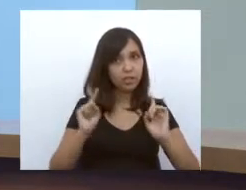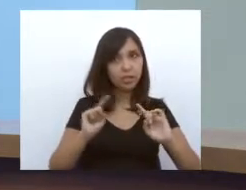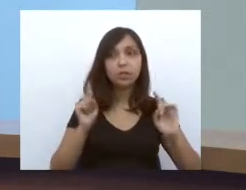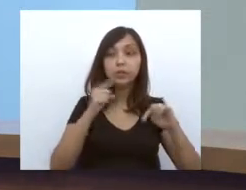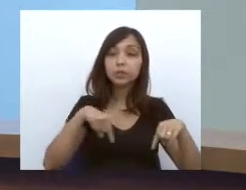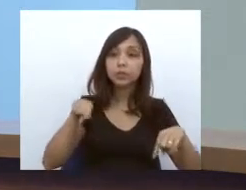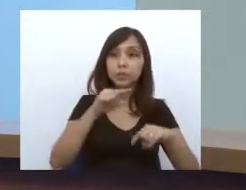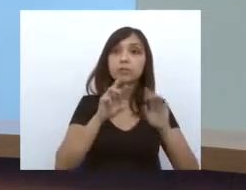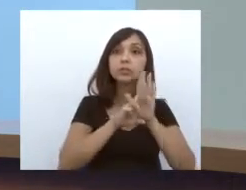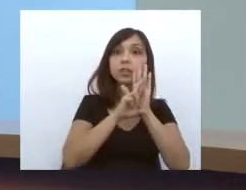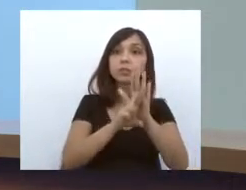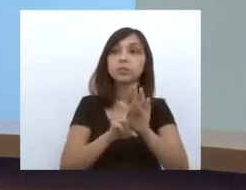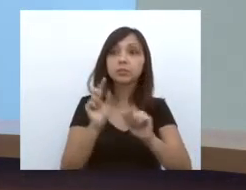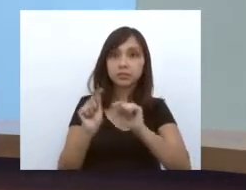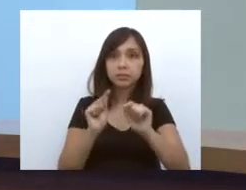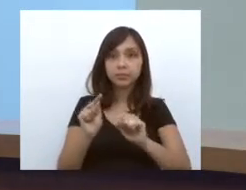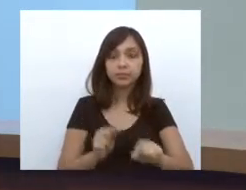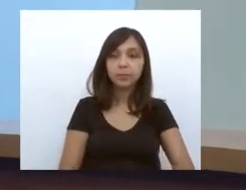para nos representar.